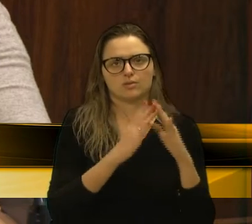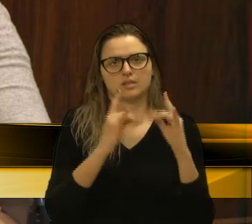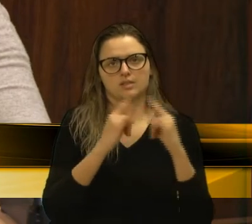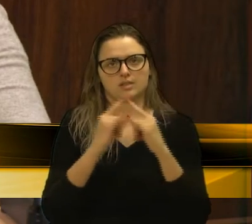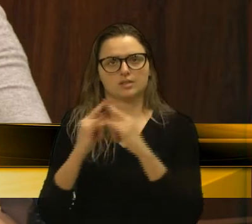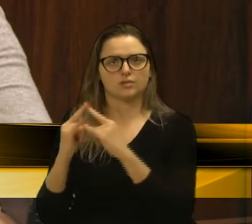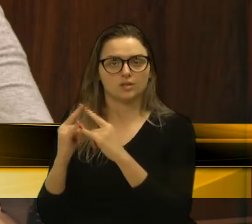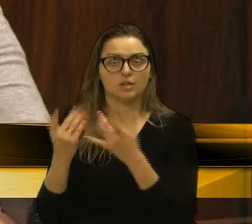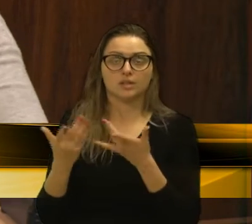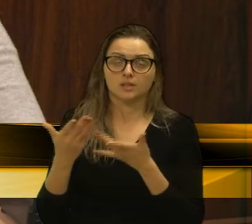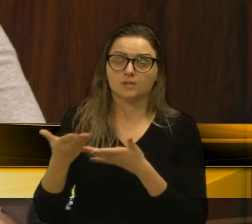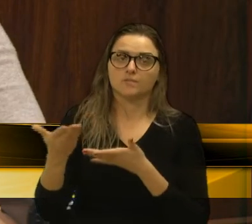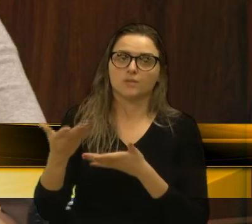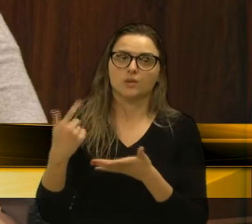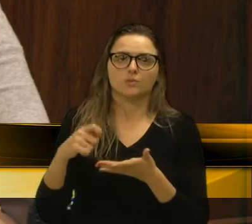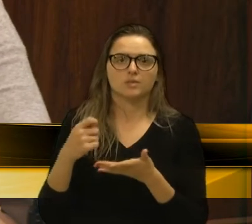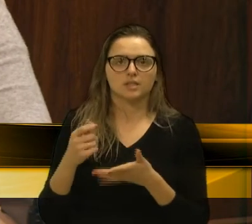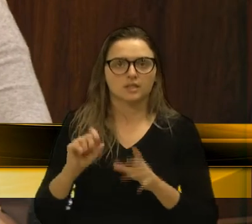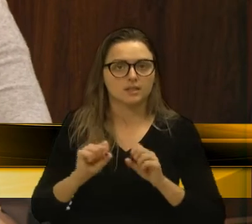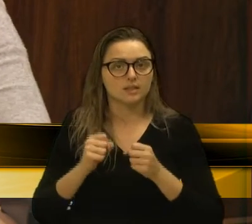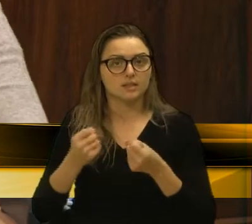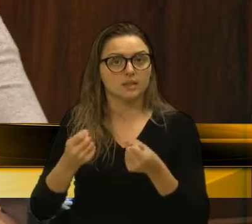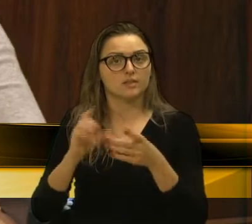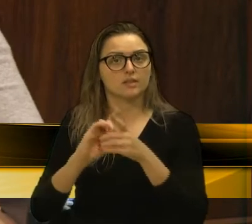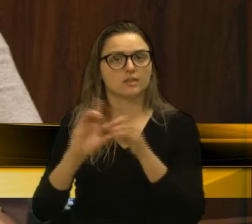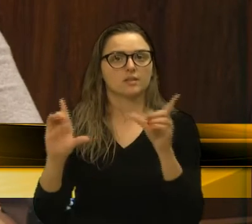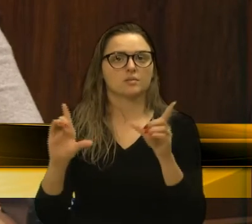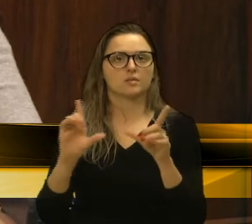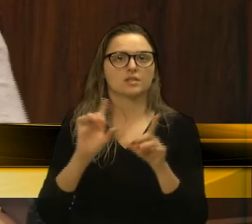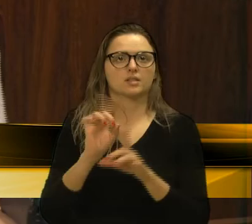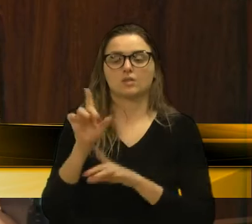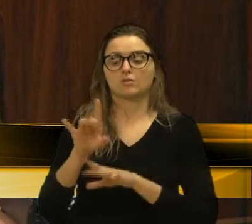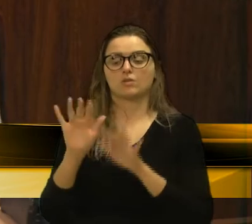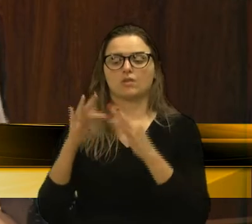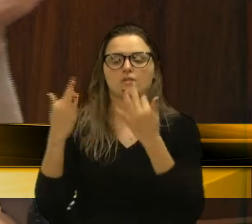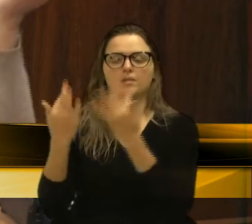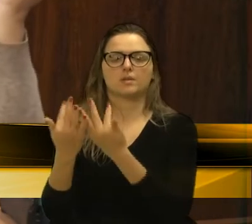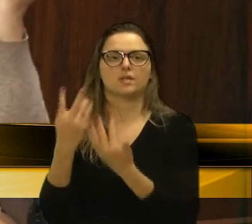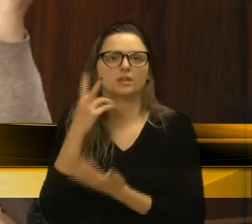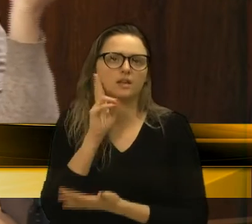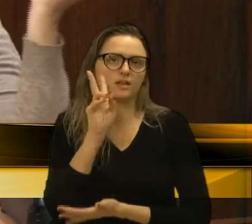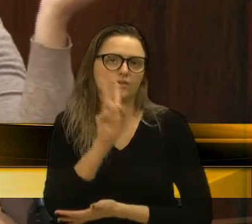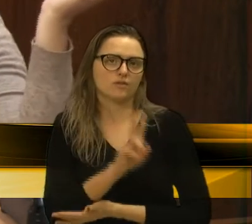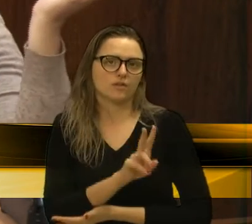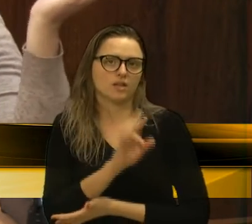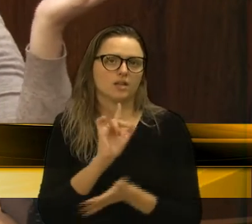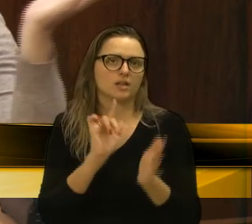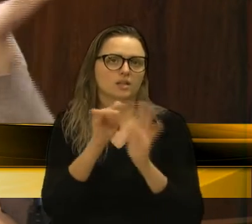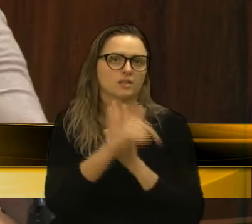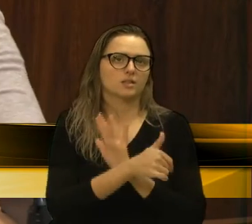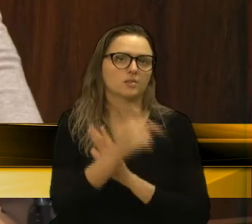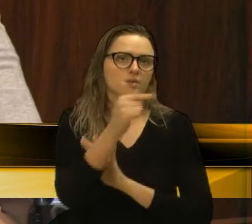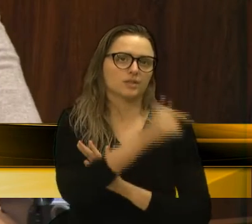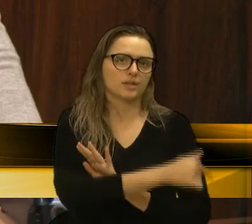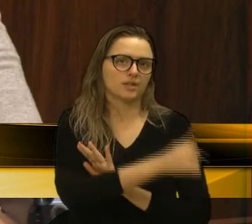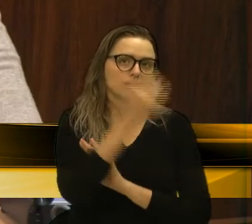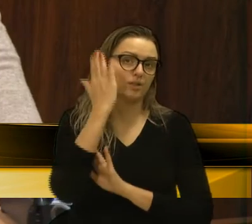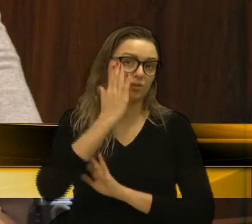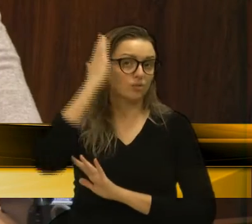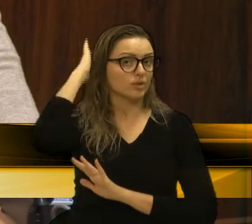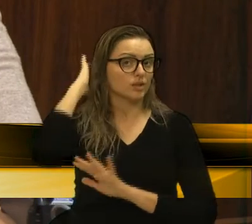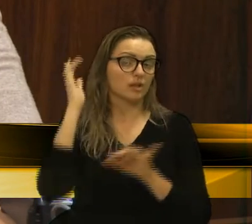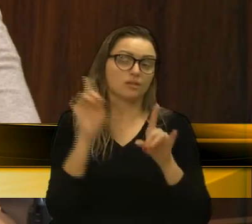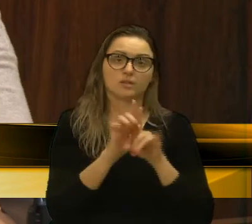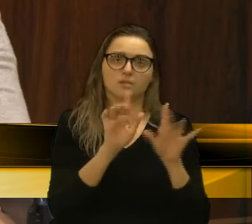uma defesa, deveria defender a democracia para além da família, e aí a gente vai ver a reprodução logo aqui do lado, né? Então, é uma